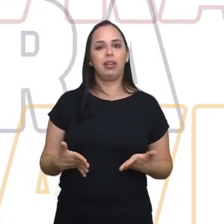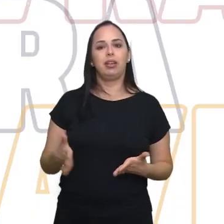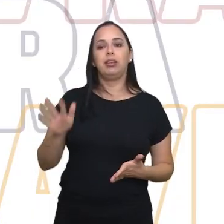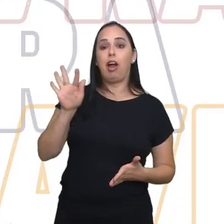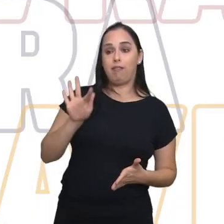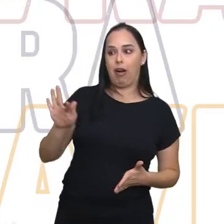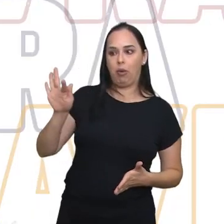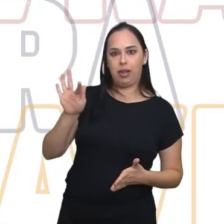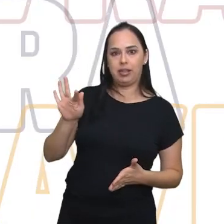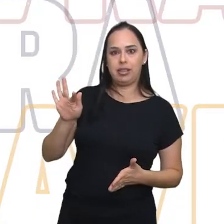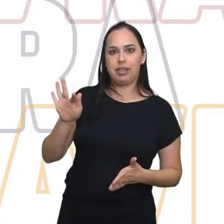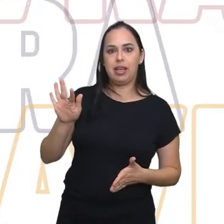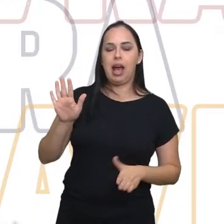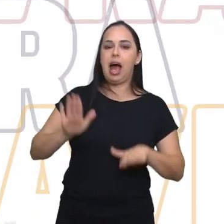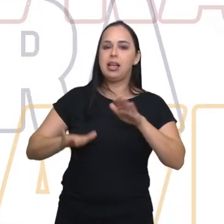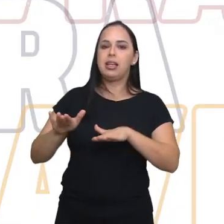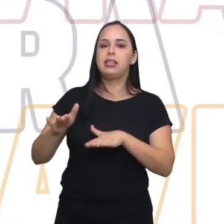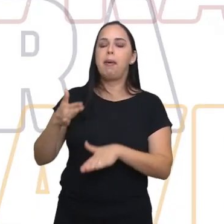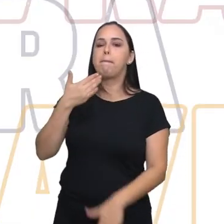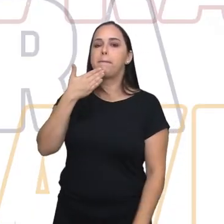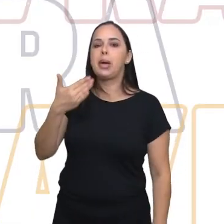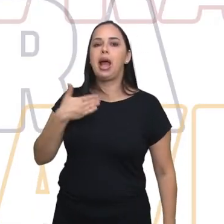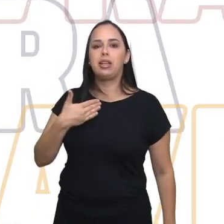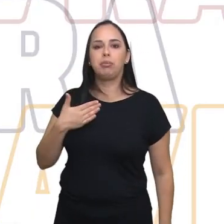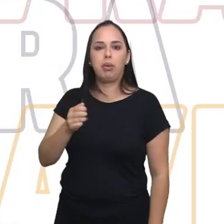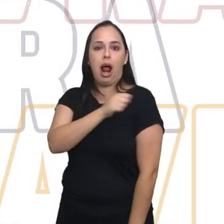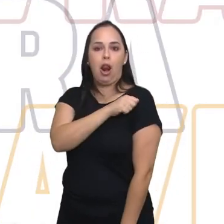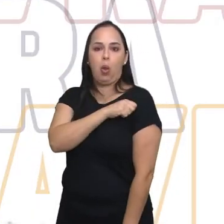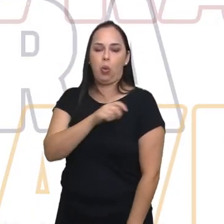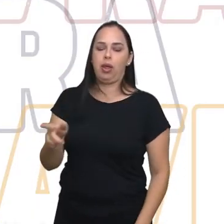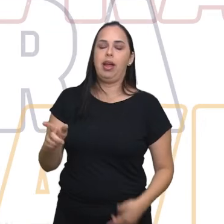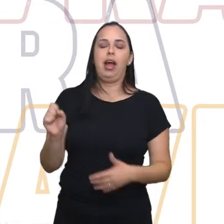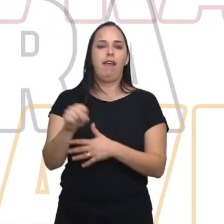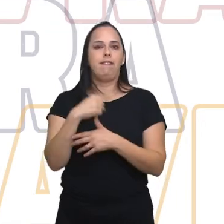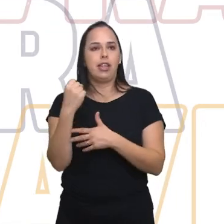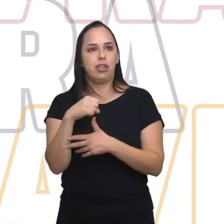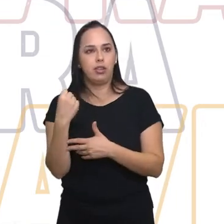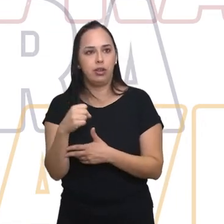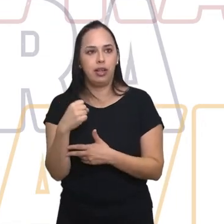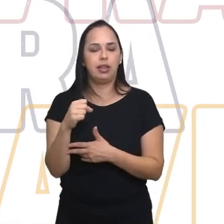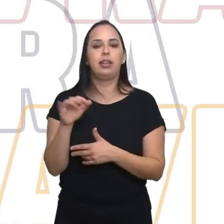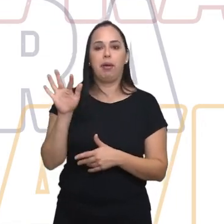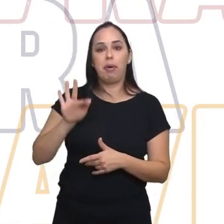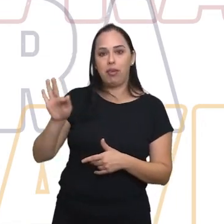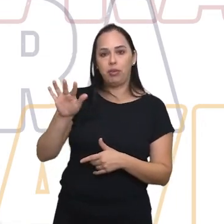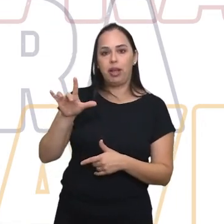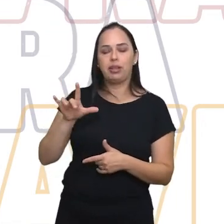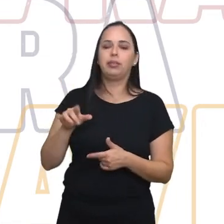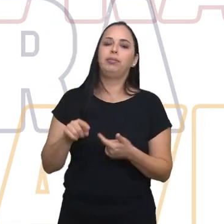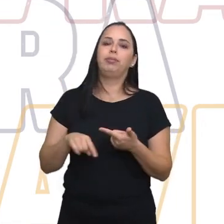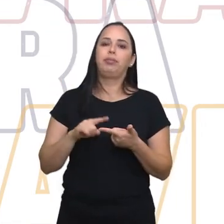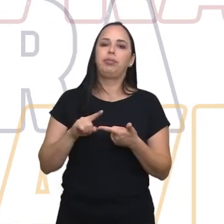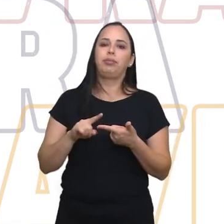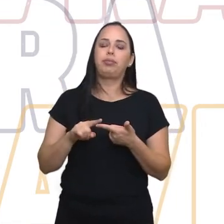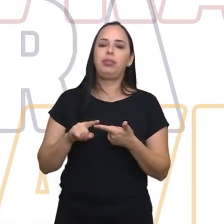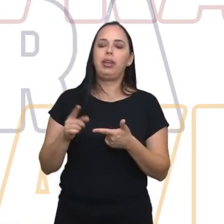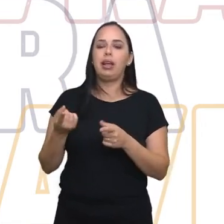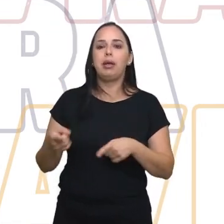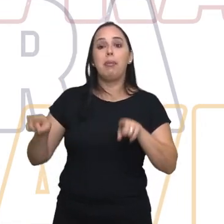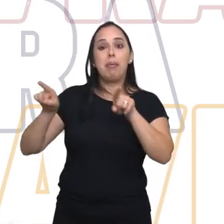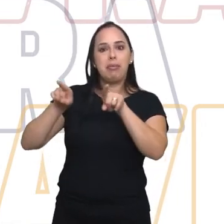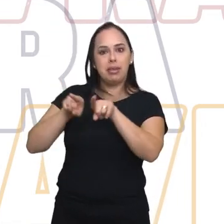Algumas faculdades, elas encaminham seus alunos que estão terminando o curso. Por exemplo, fisioterapia, tem uma faculdade aqui em São José, nós temos